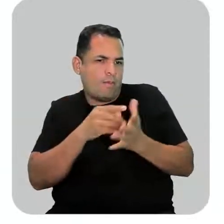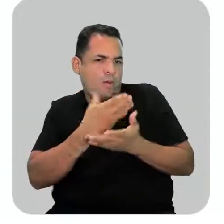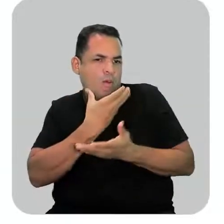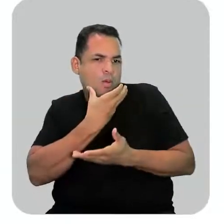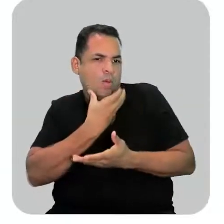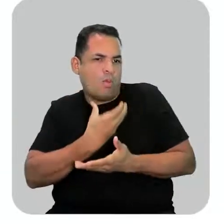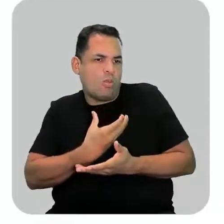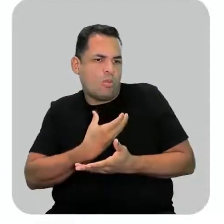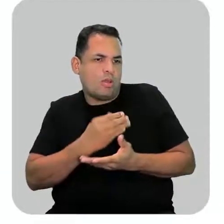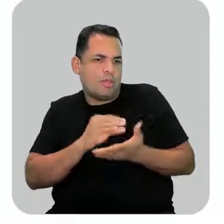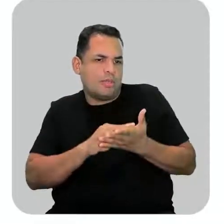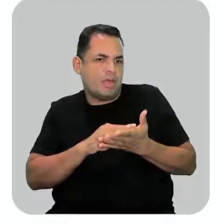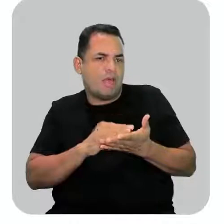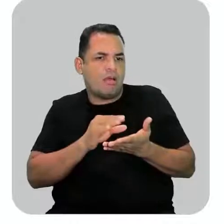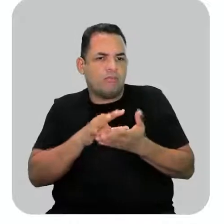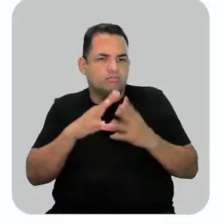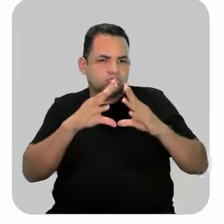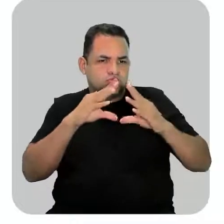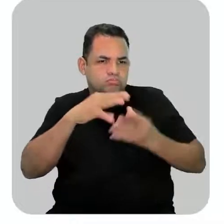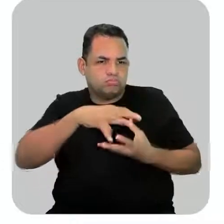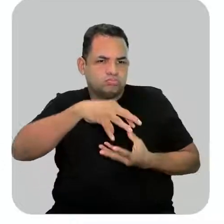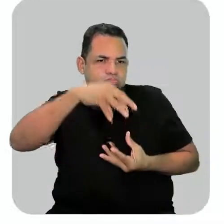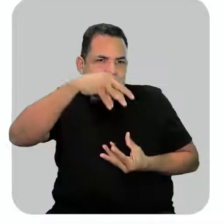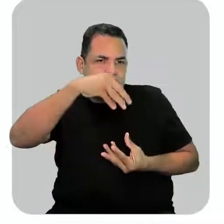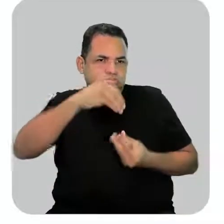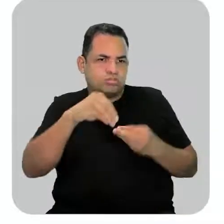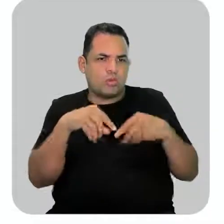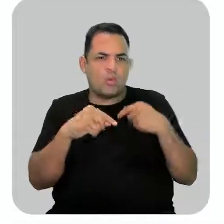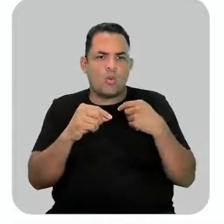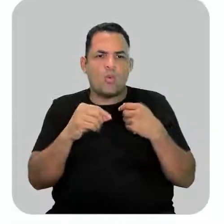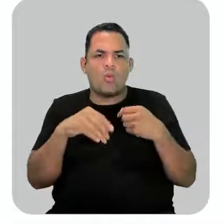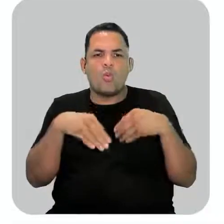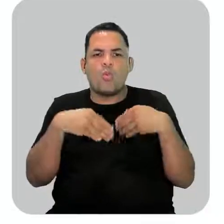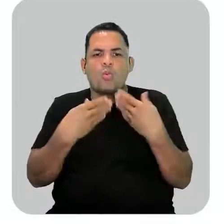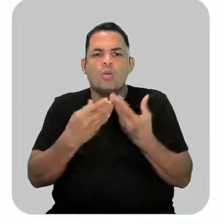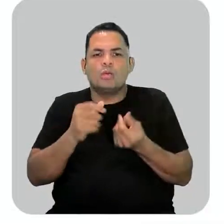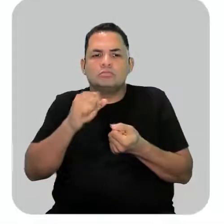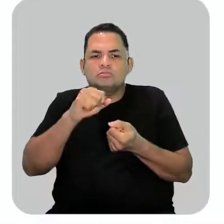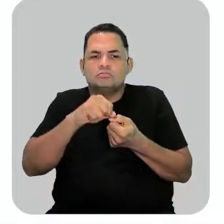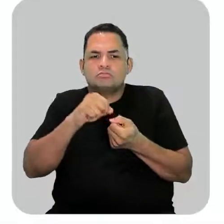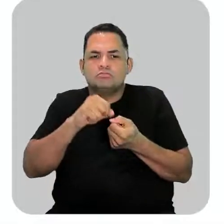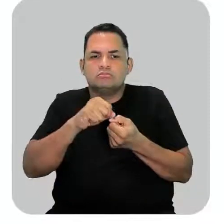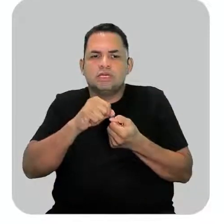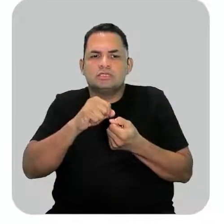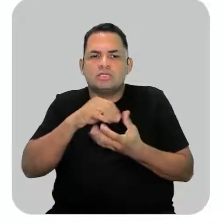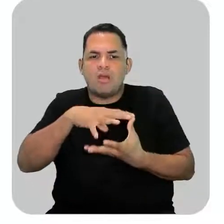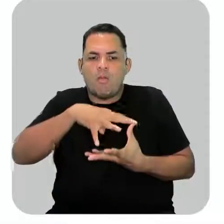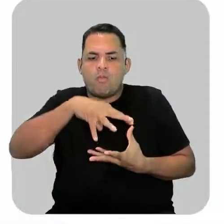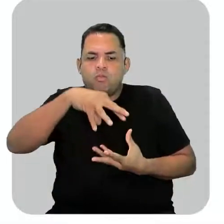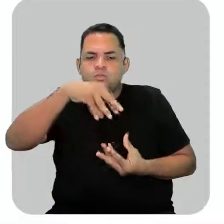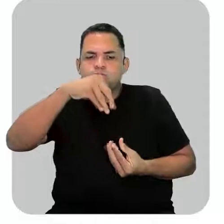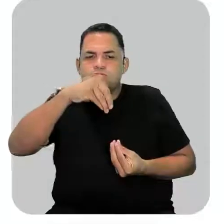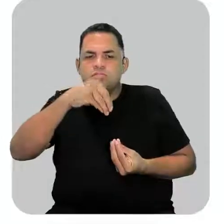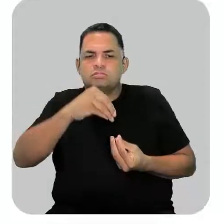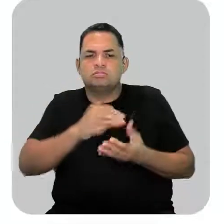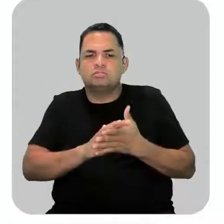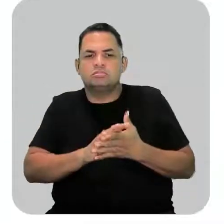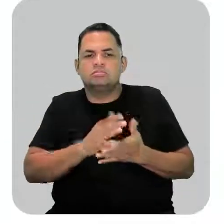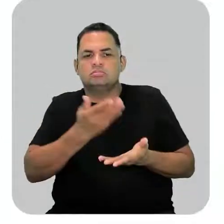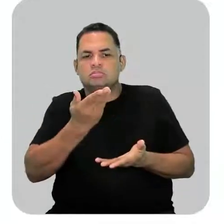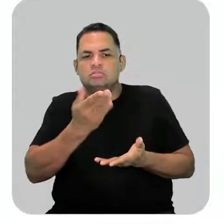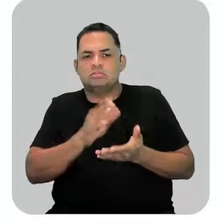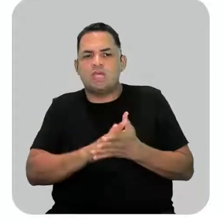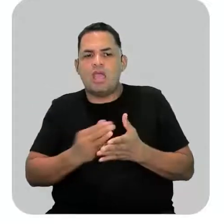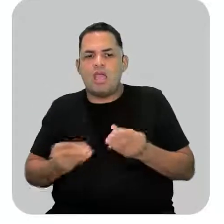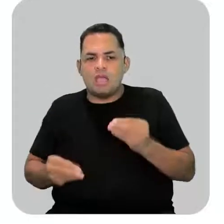Então aqui, como ingrediente na hora de fazer o nosso querido panetone, nós temos a adição